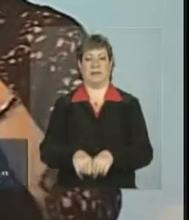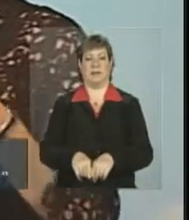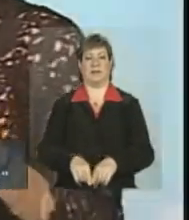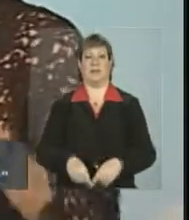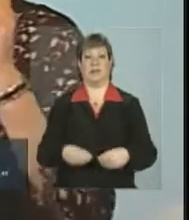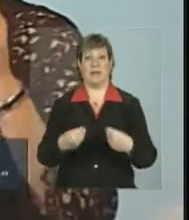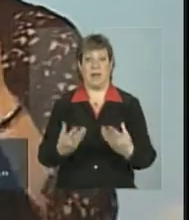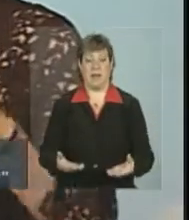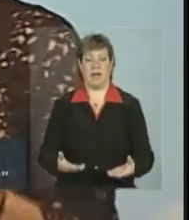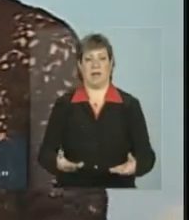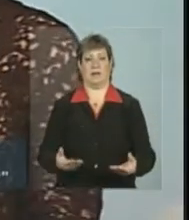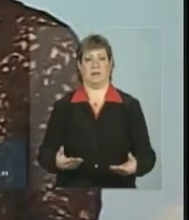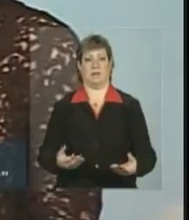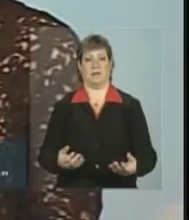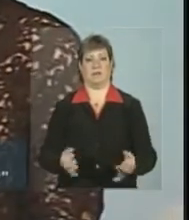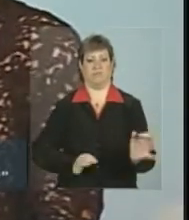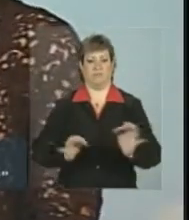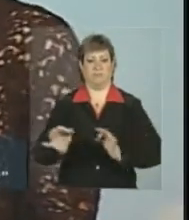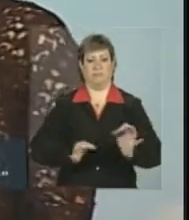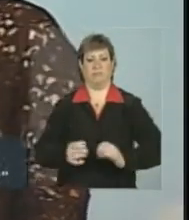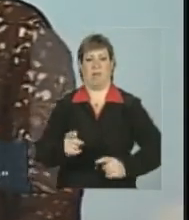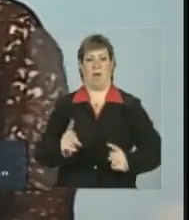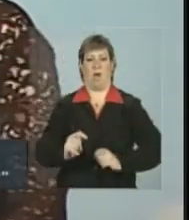levar para lá também dinamismo econômico.